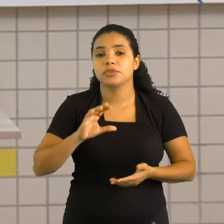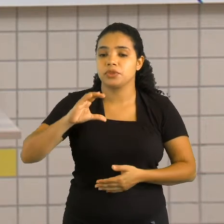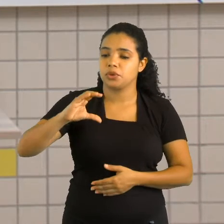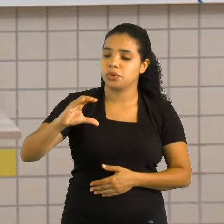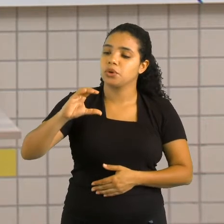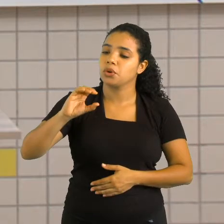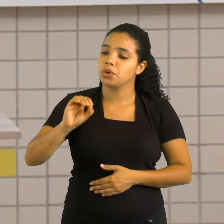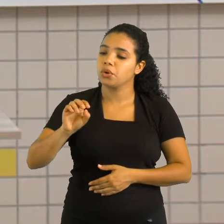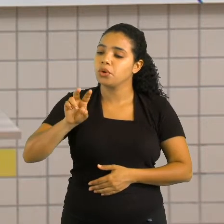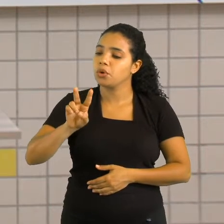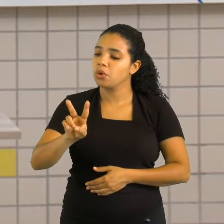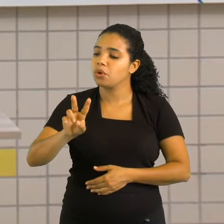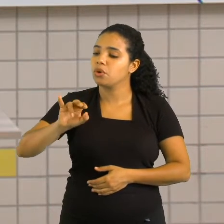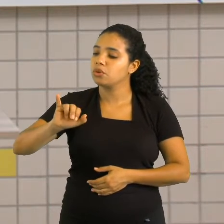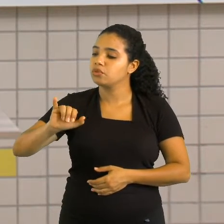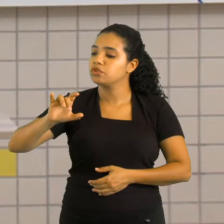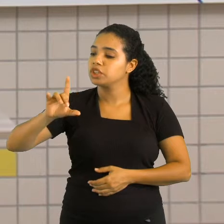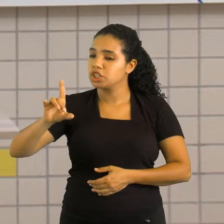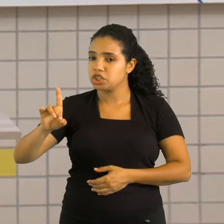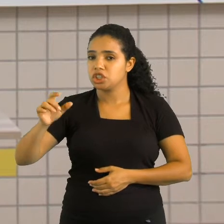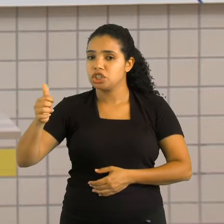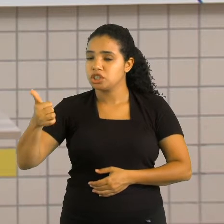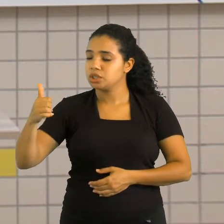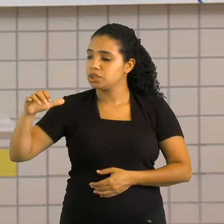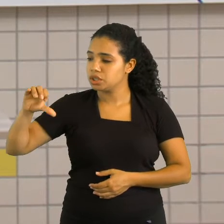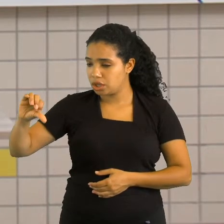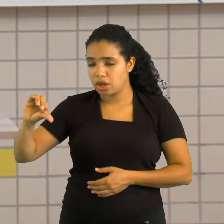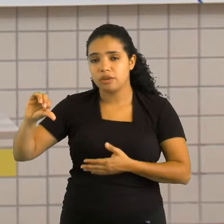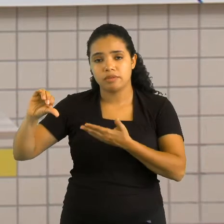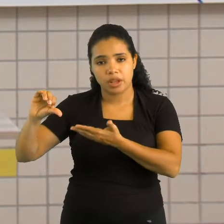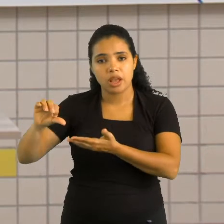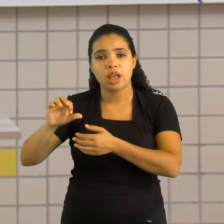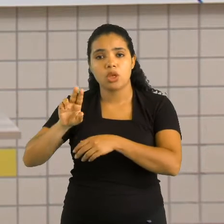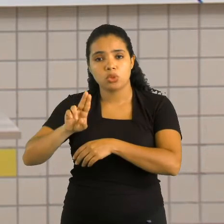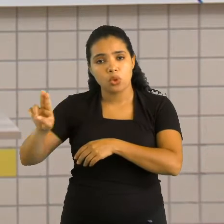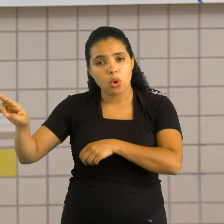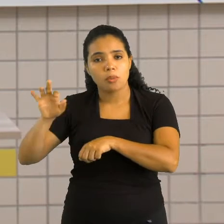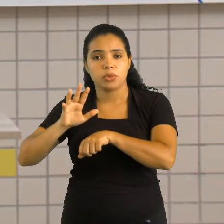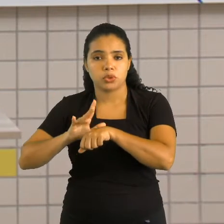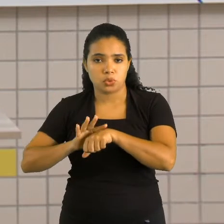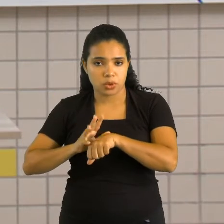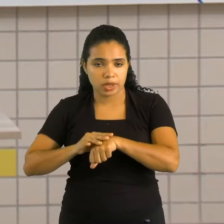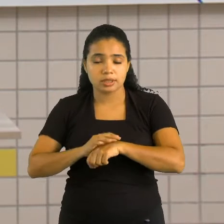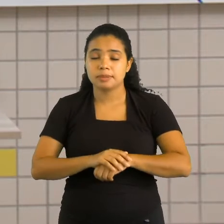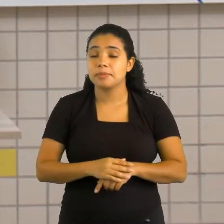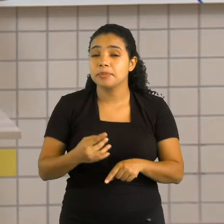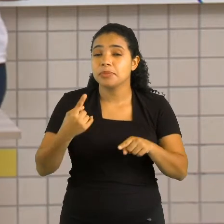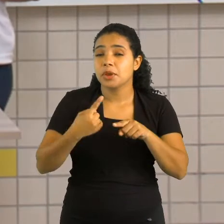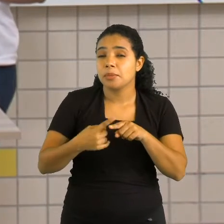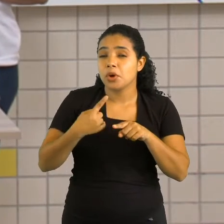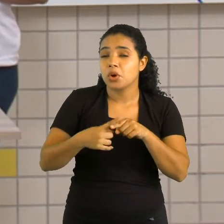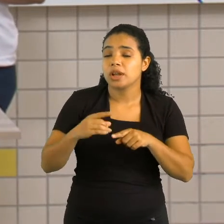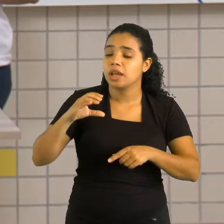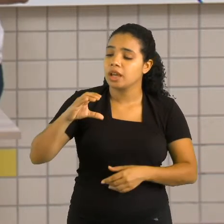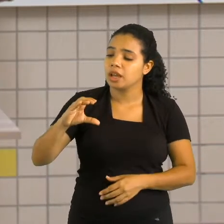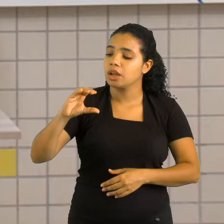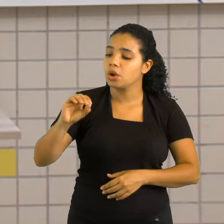Covid, né? É a doença causada pelo coronavírus, Covid. E por que fala